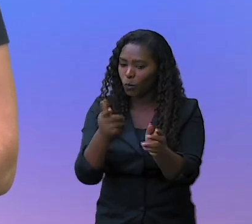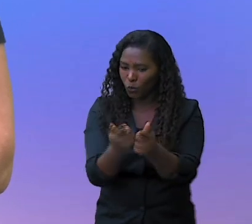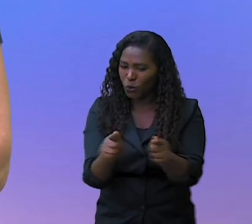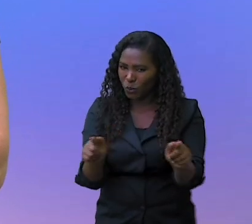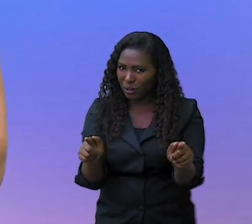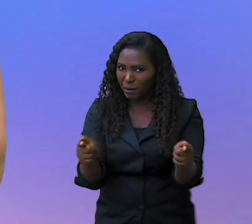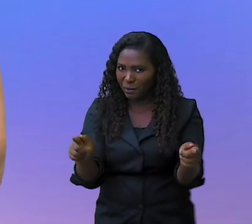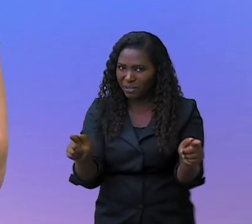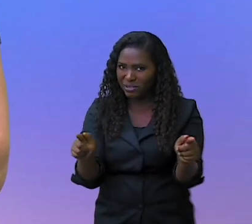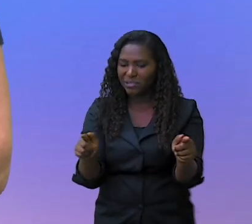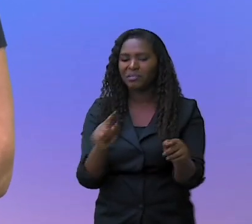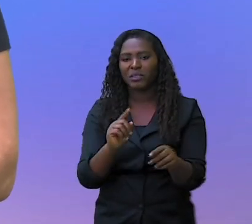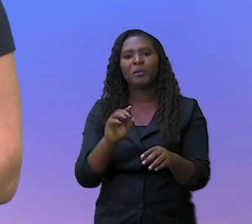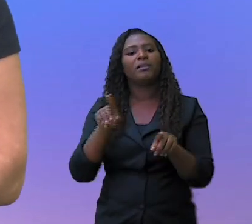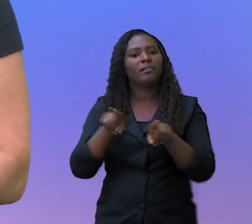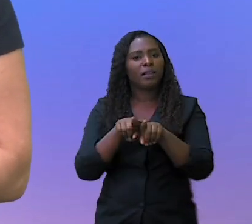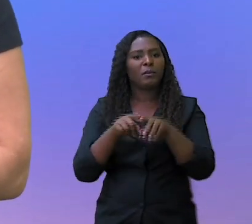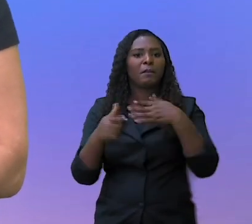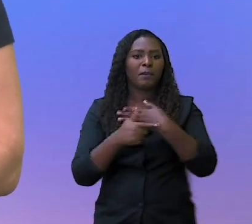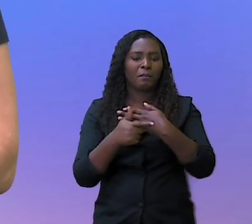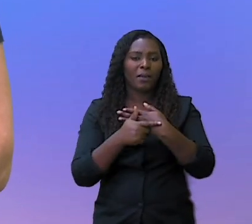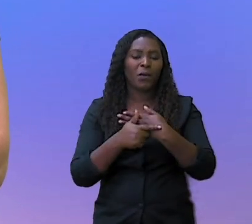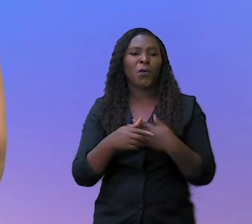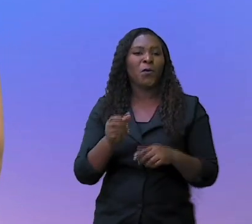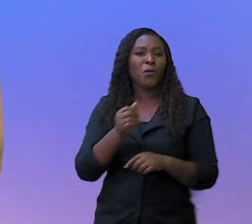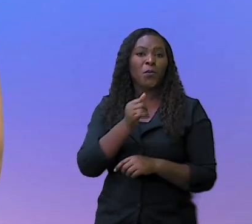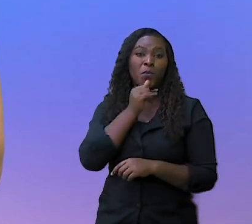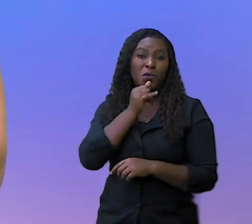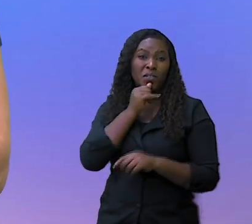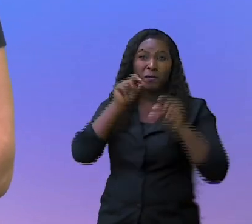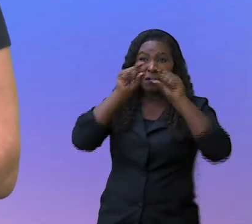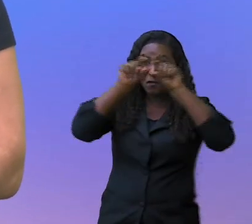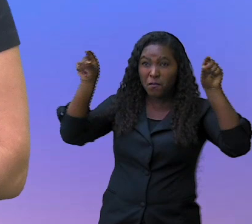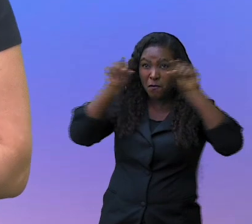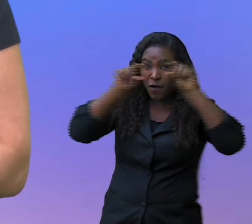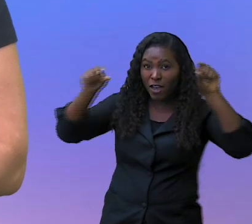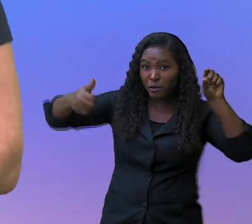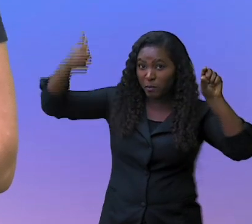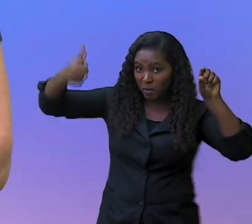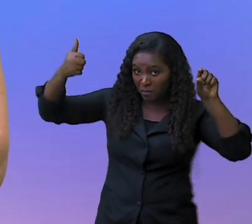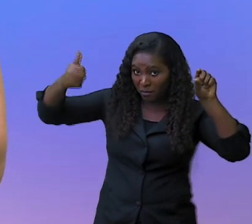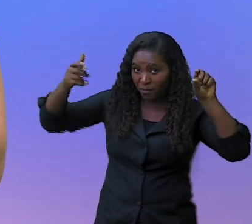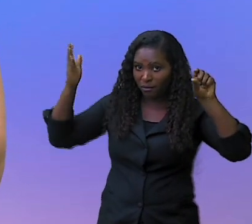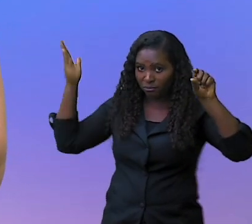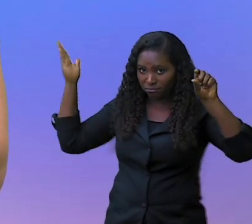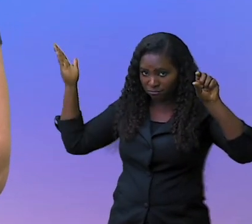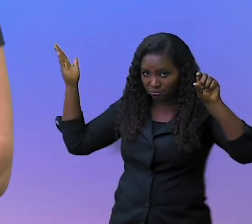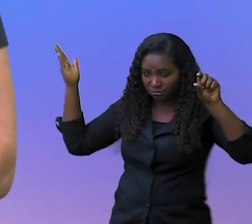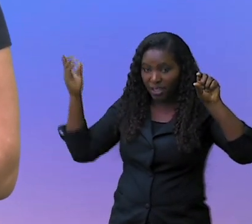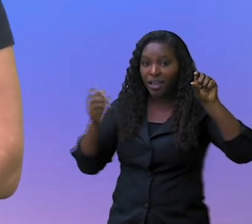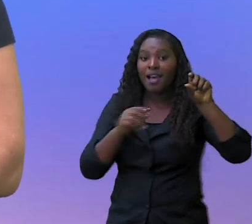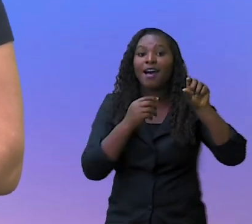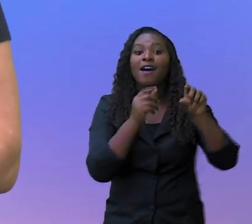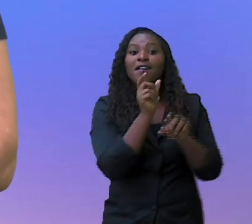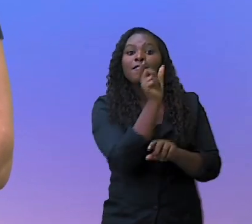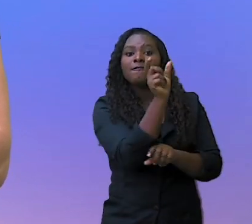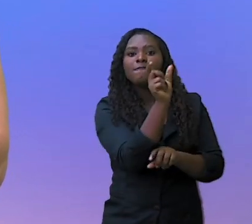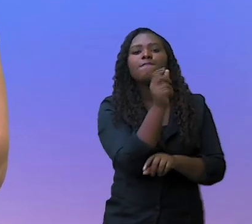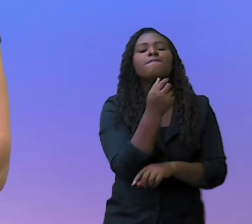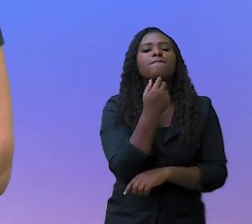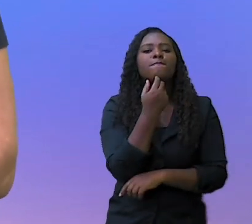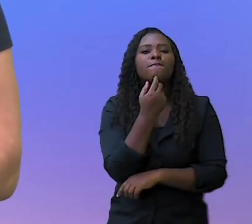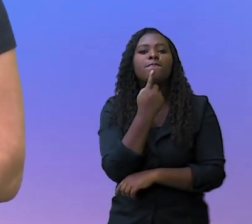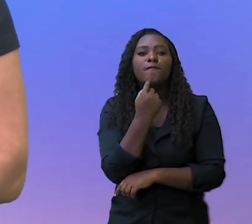foram selecionados. 20 é um numeral e pode ter função de adjunto adnominal. O primeiro